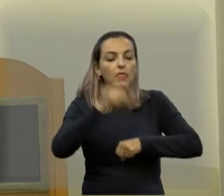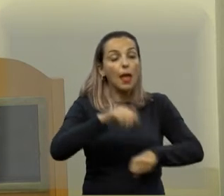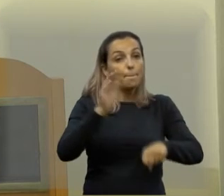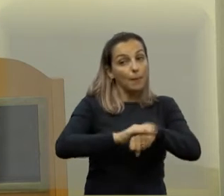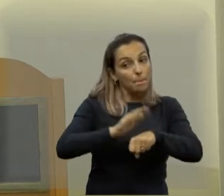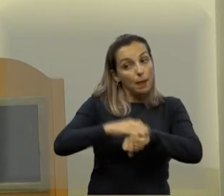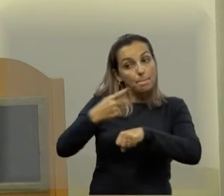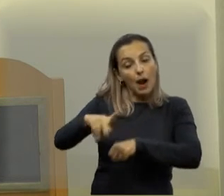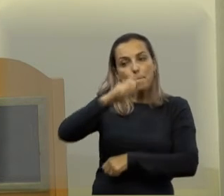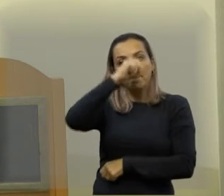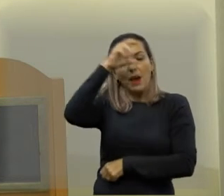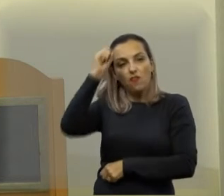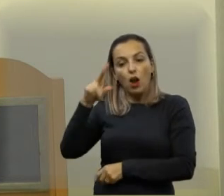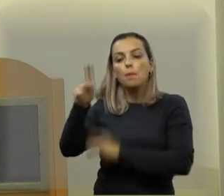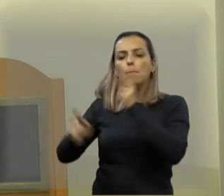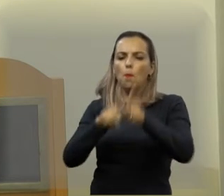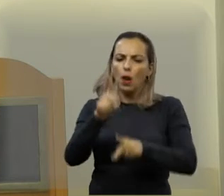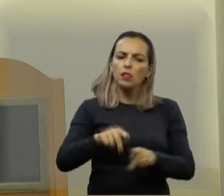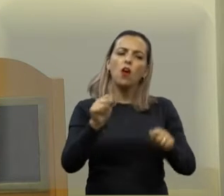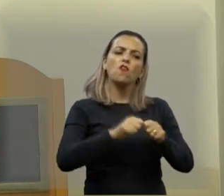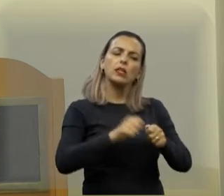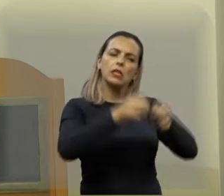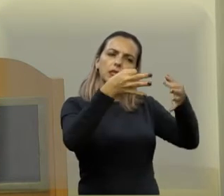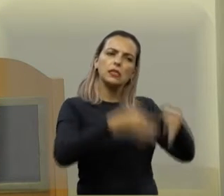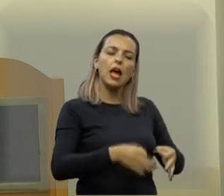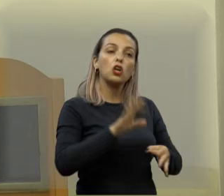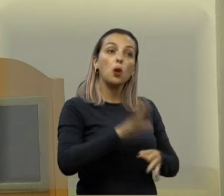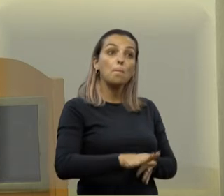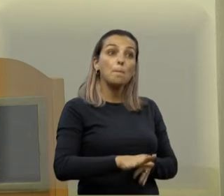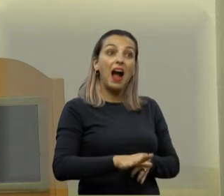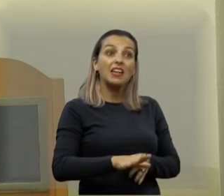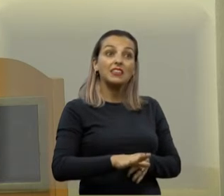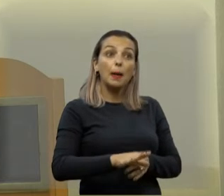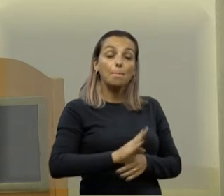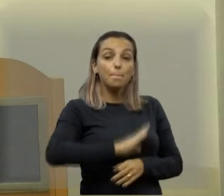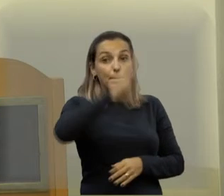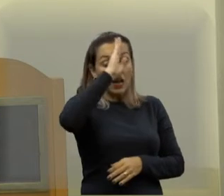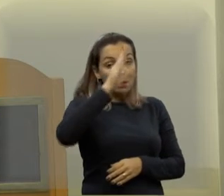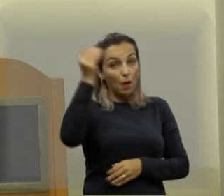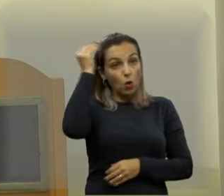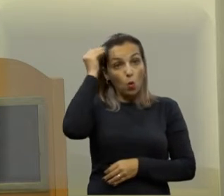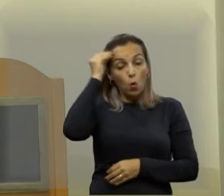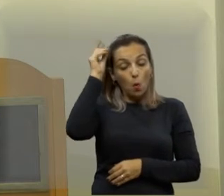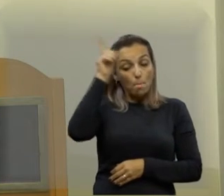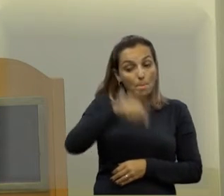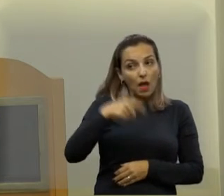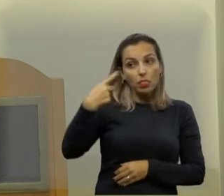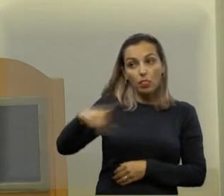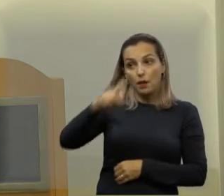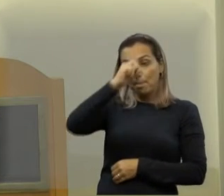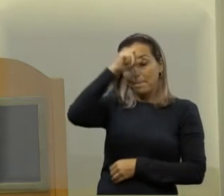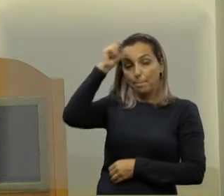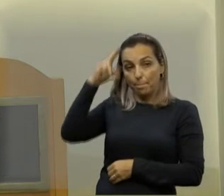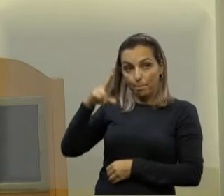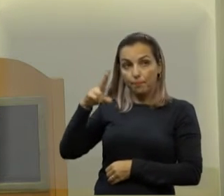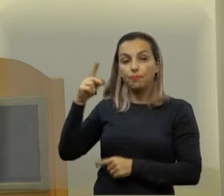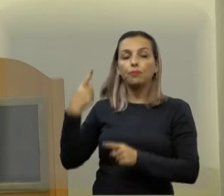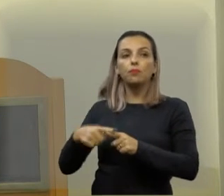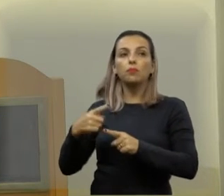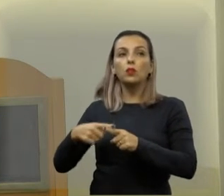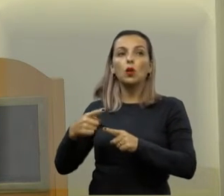Araraquara o povo tem que fazer sua parte sim mas a grande a grande culpada é a prefeitura que não está com